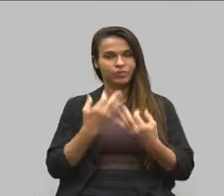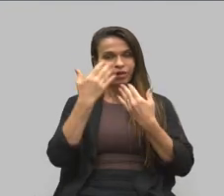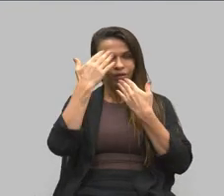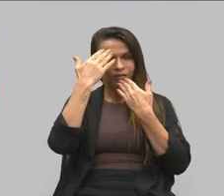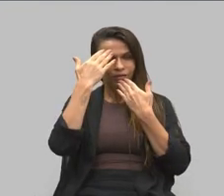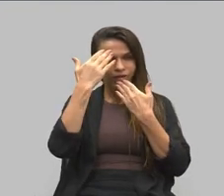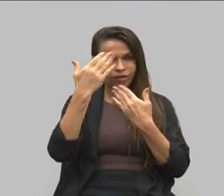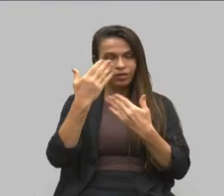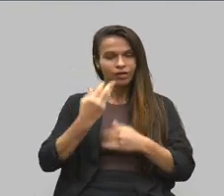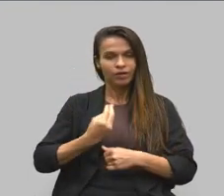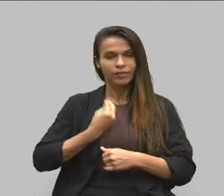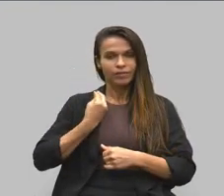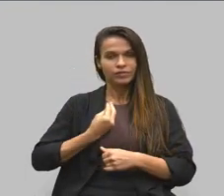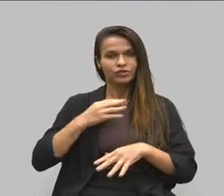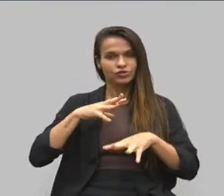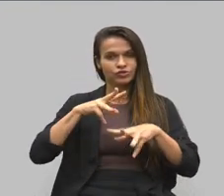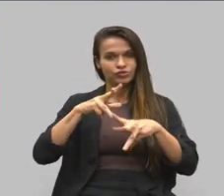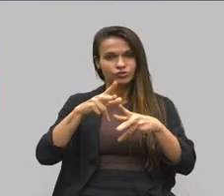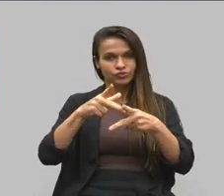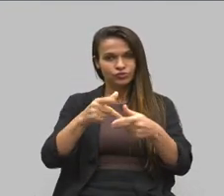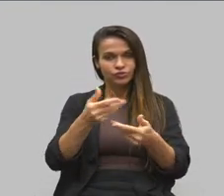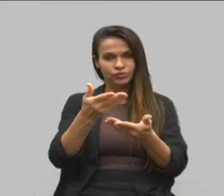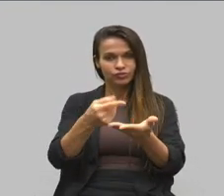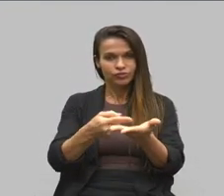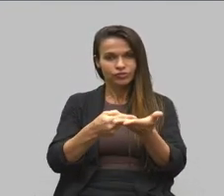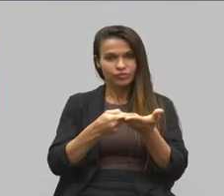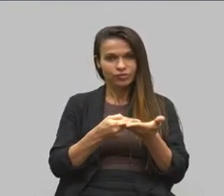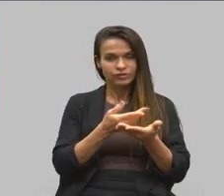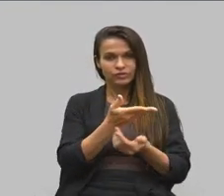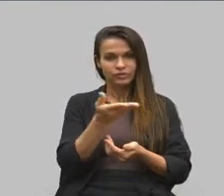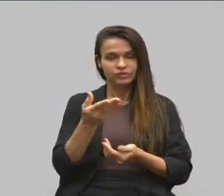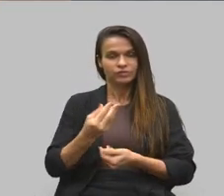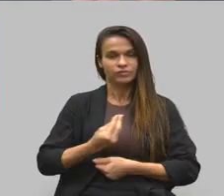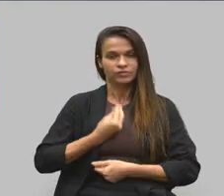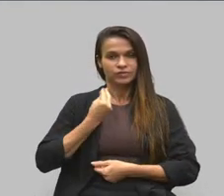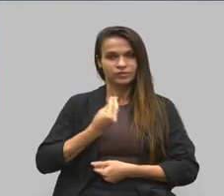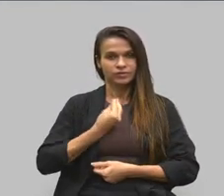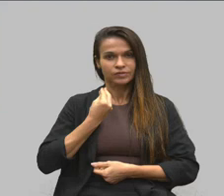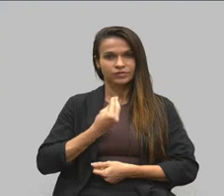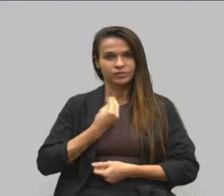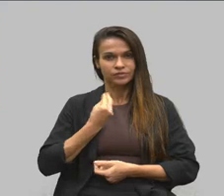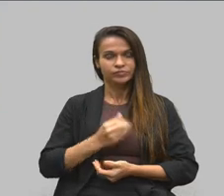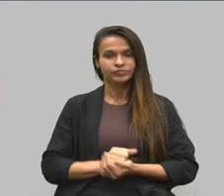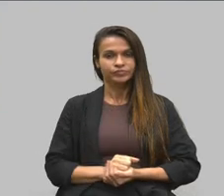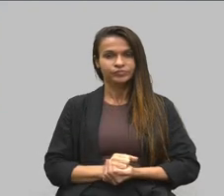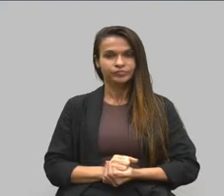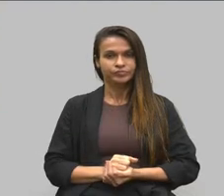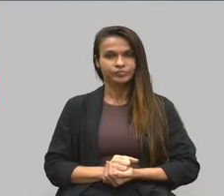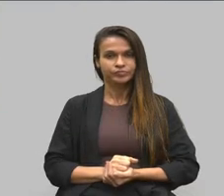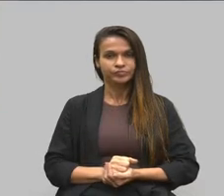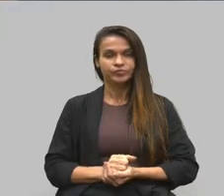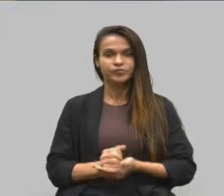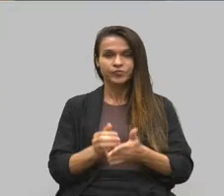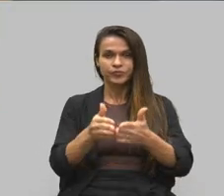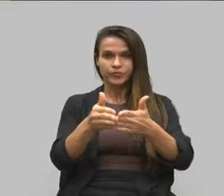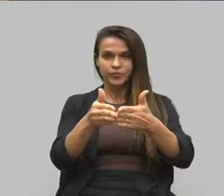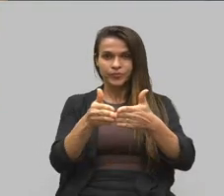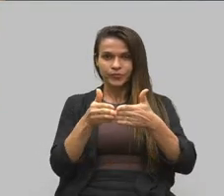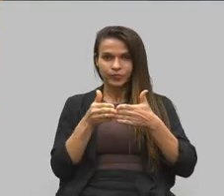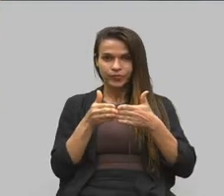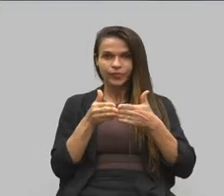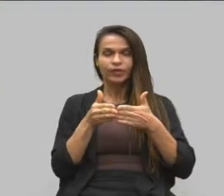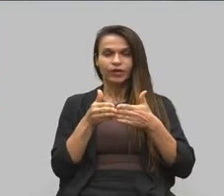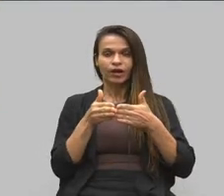todos dos convidados de vocês presentes e convoco aí eu já tô me dirigindo aos